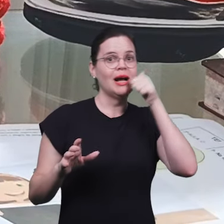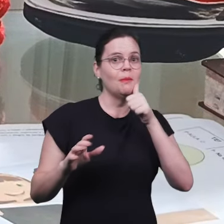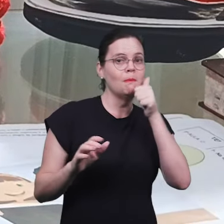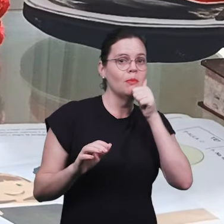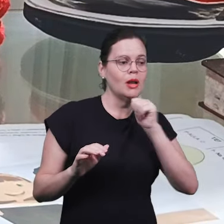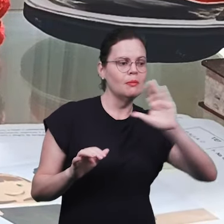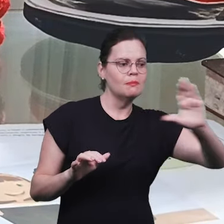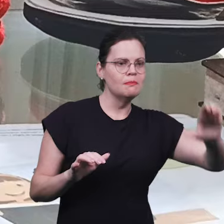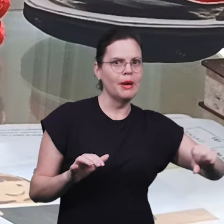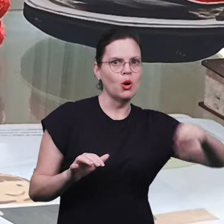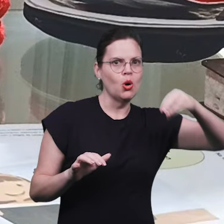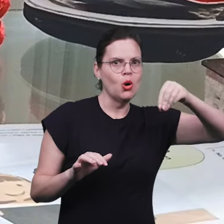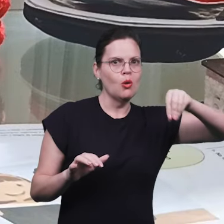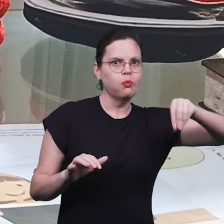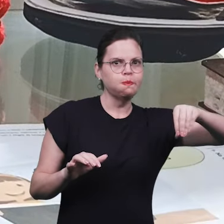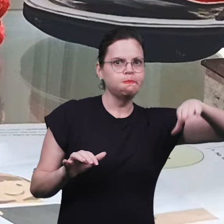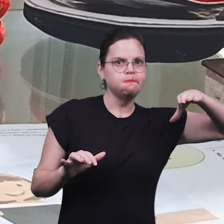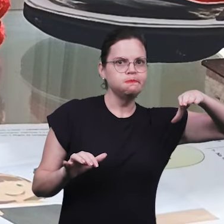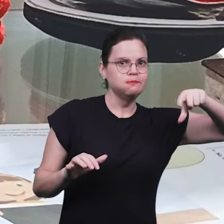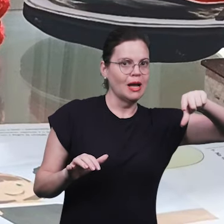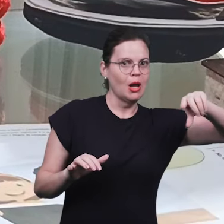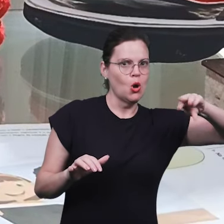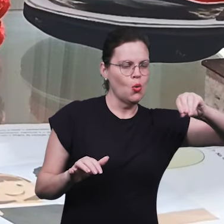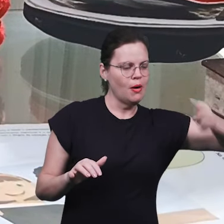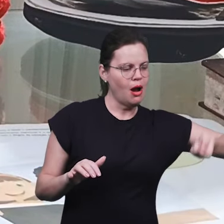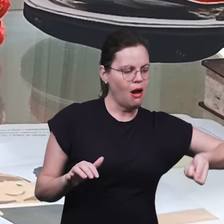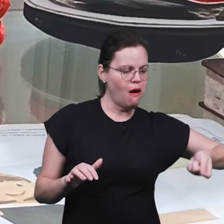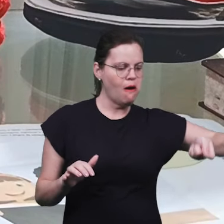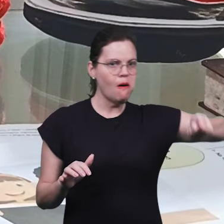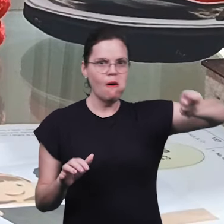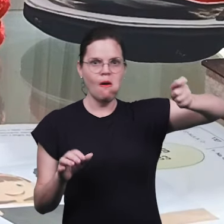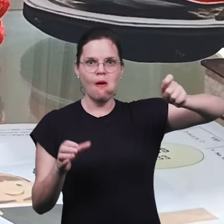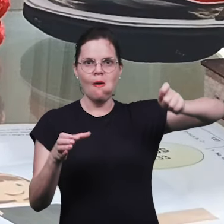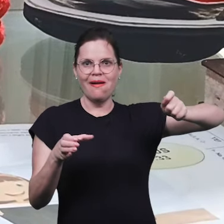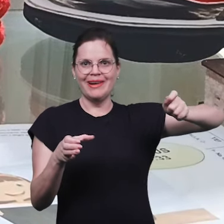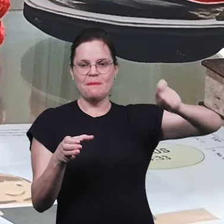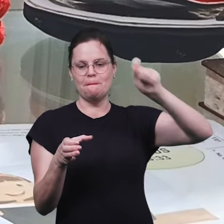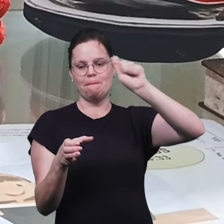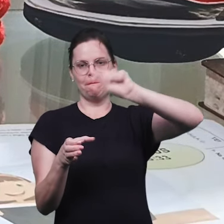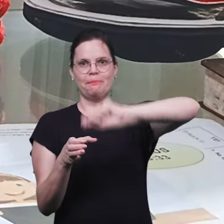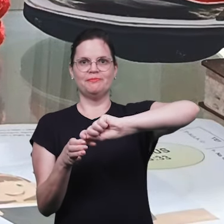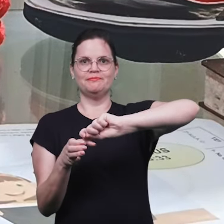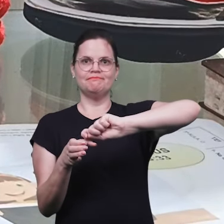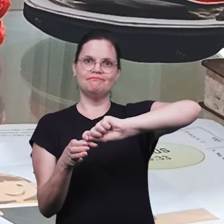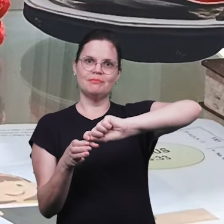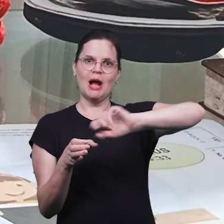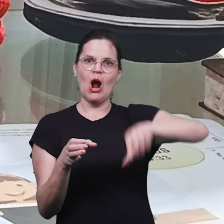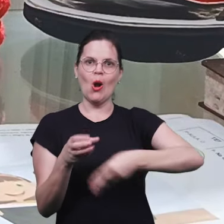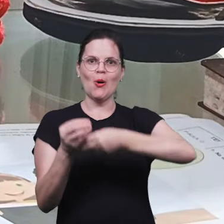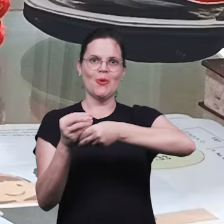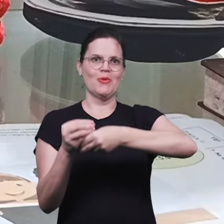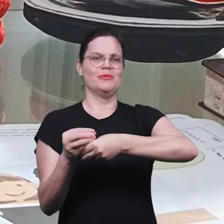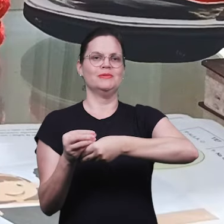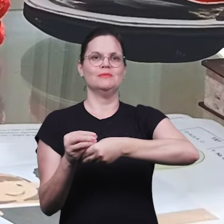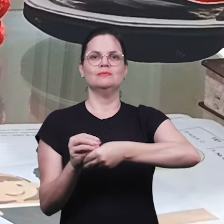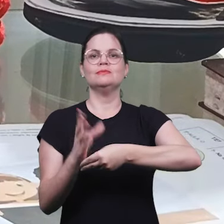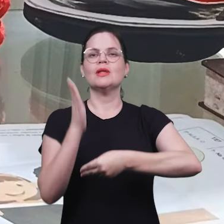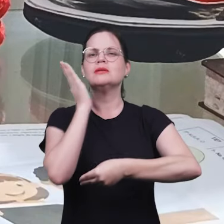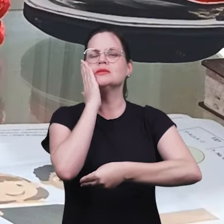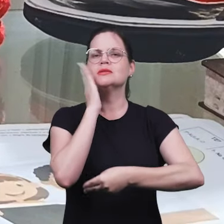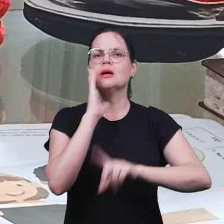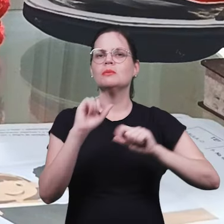um crescimento espiritual que vai nos levar a olhar para o céu. Mas a mulher, ela acrescentou a medida de farinha.